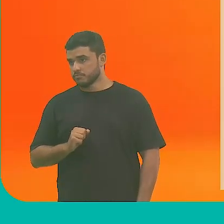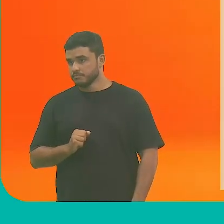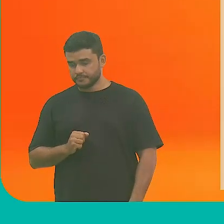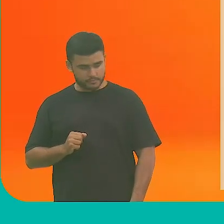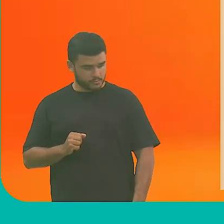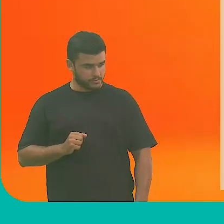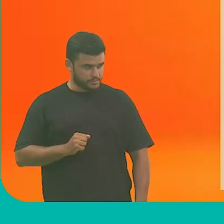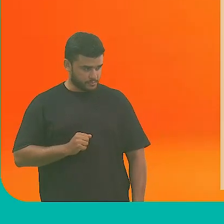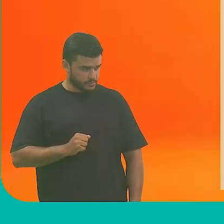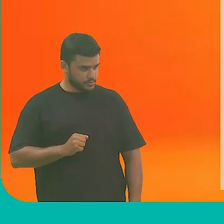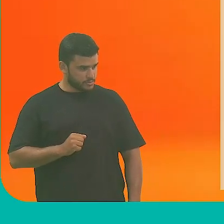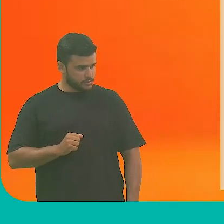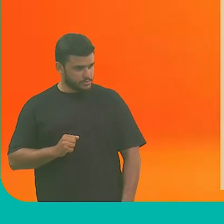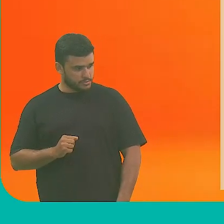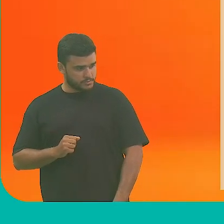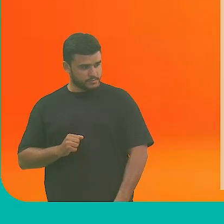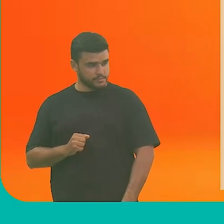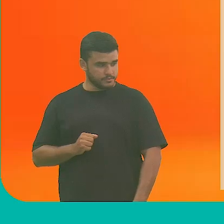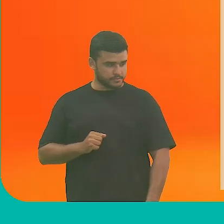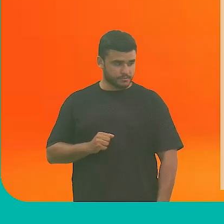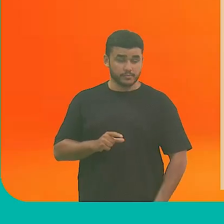tá aí A3, ó.